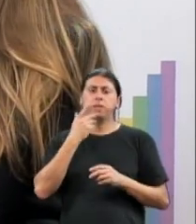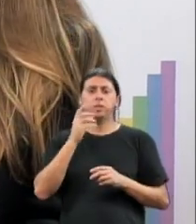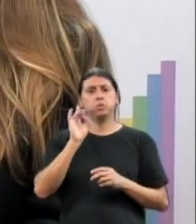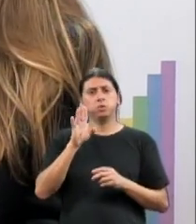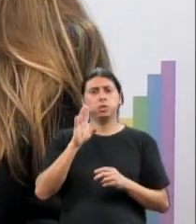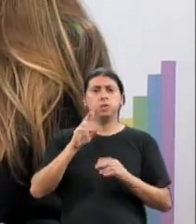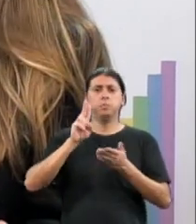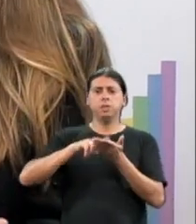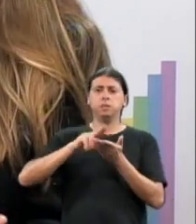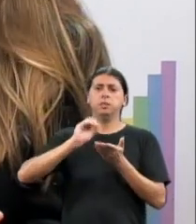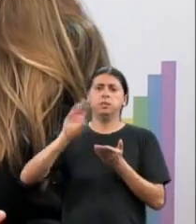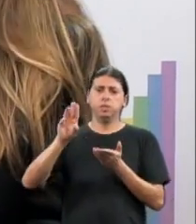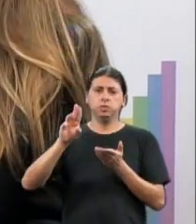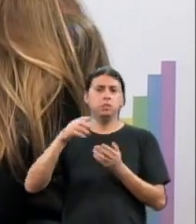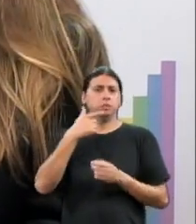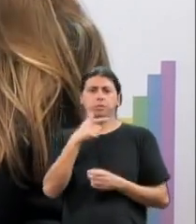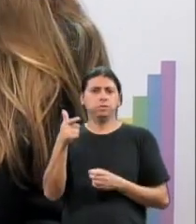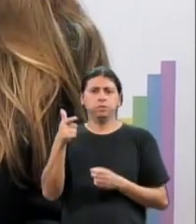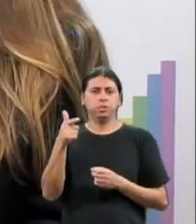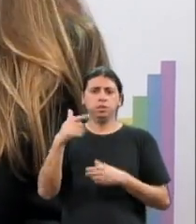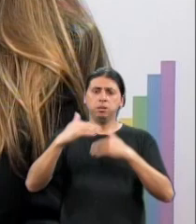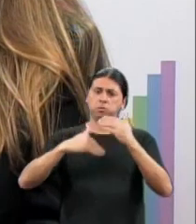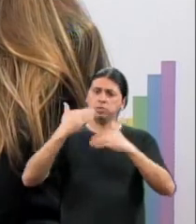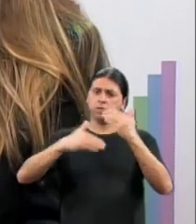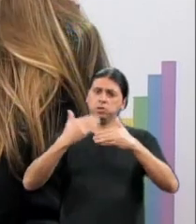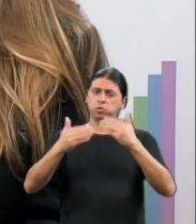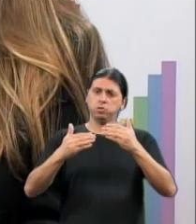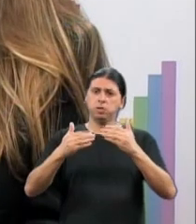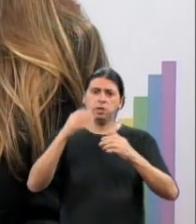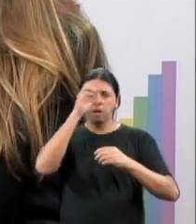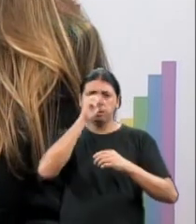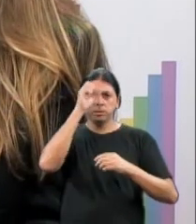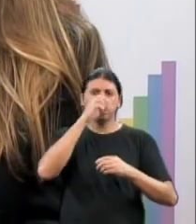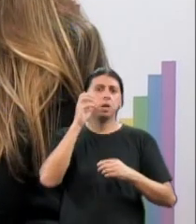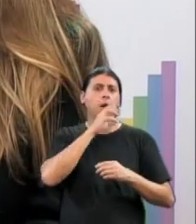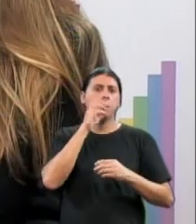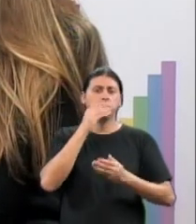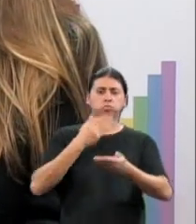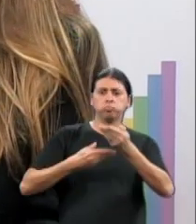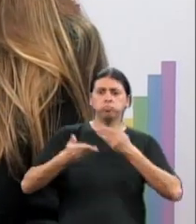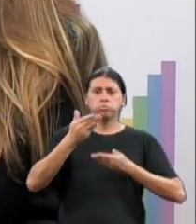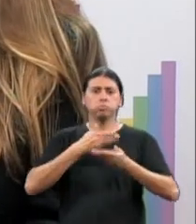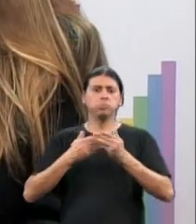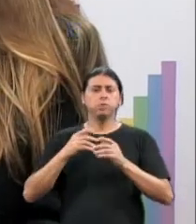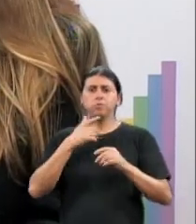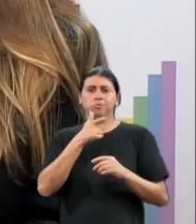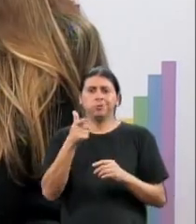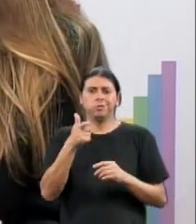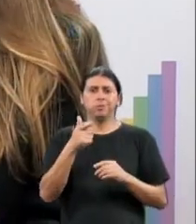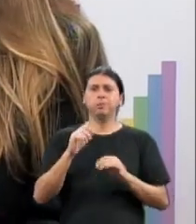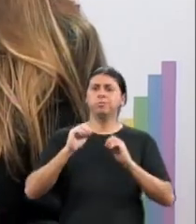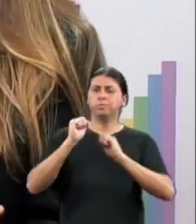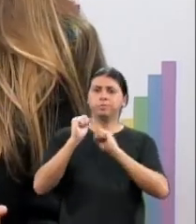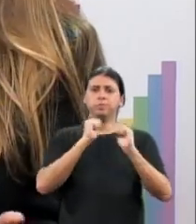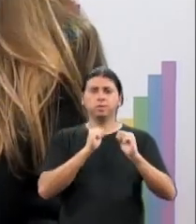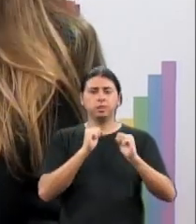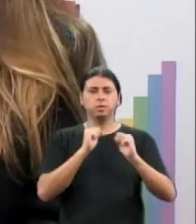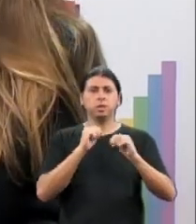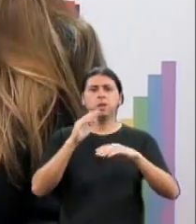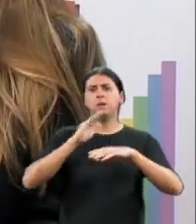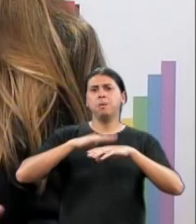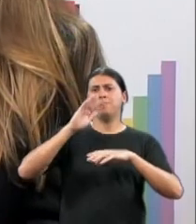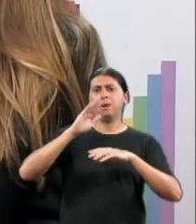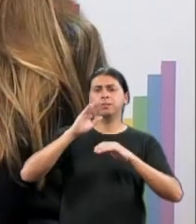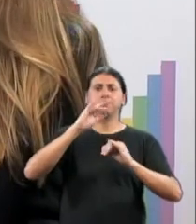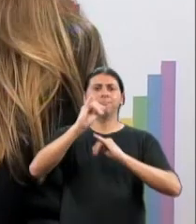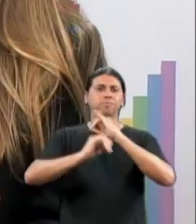emitir mensagem, não havia esse processo rápido, comunicativo, e nem essa possibilidade de ir além da